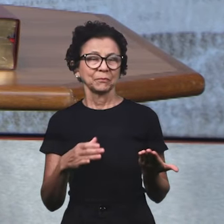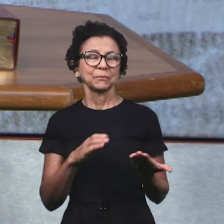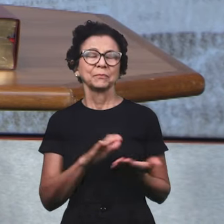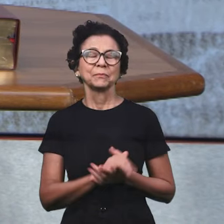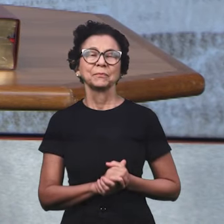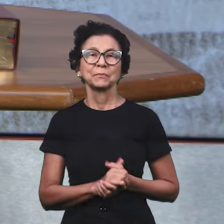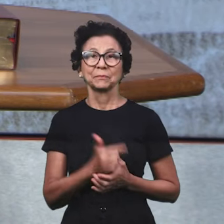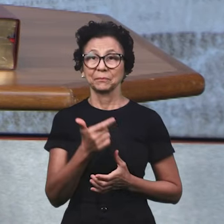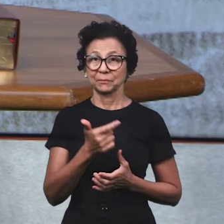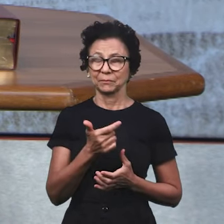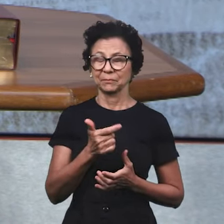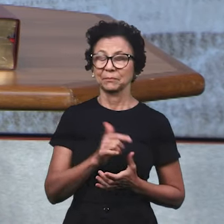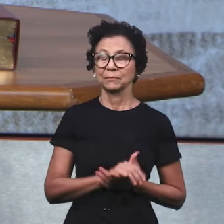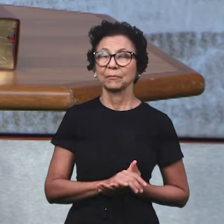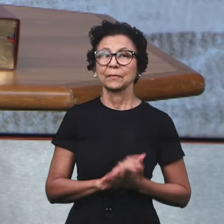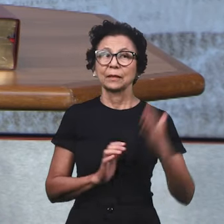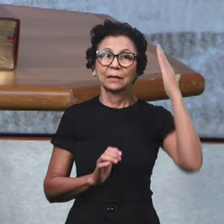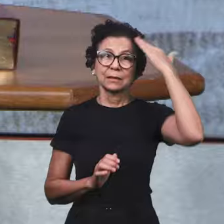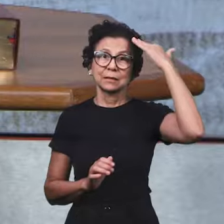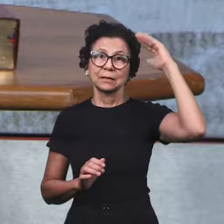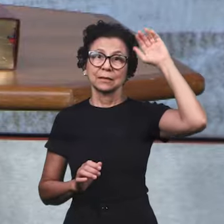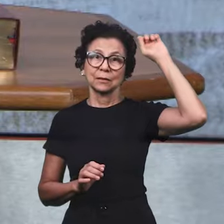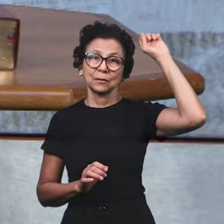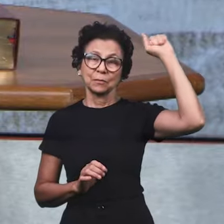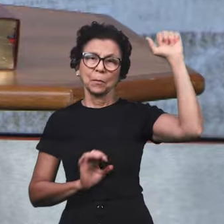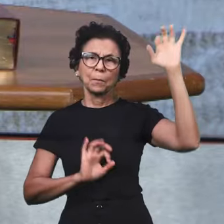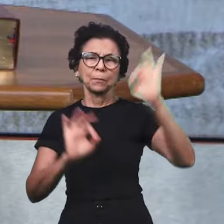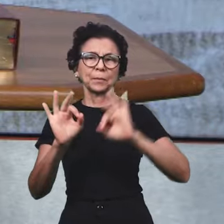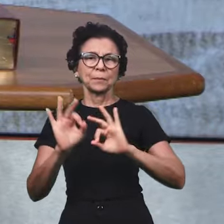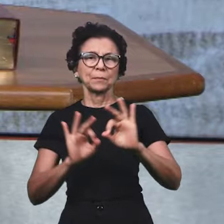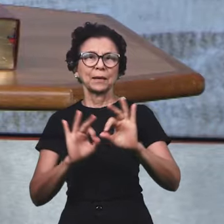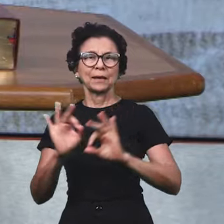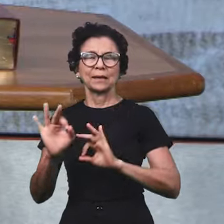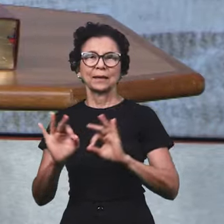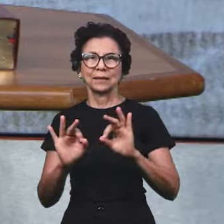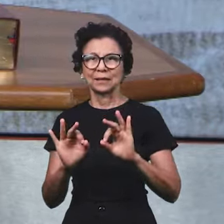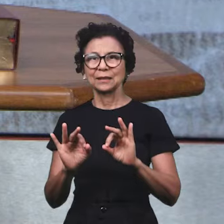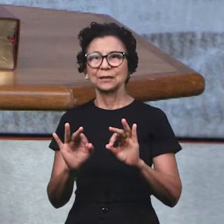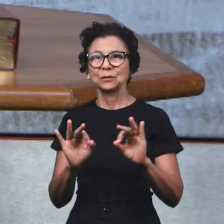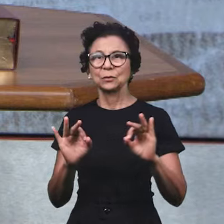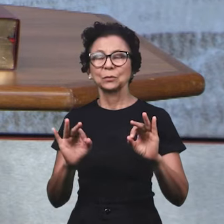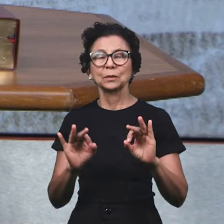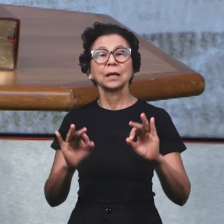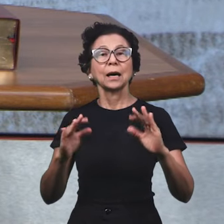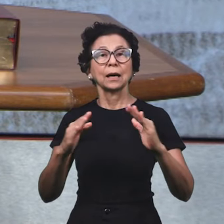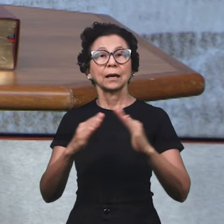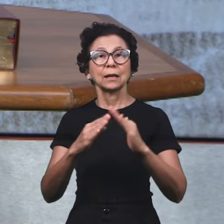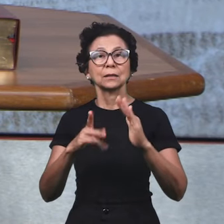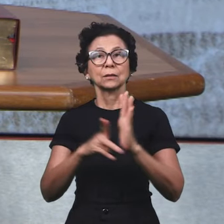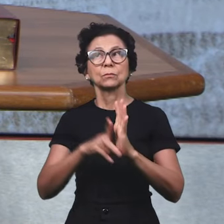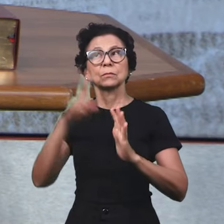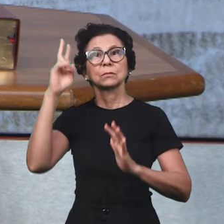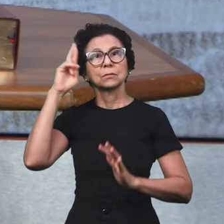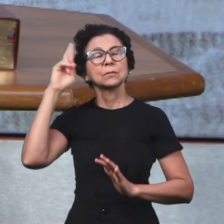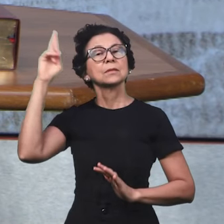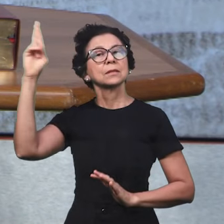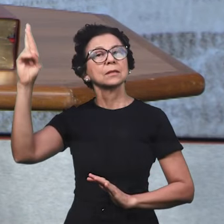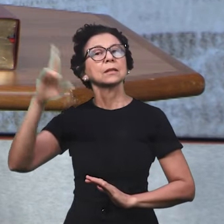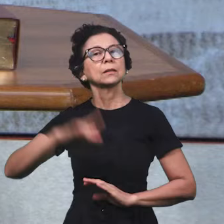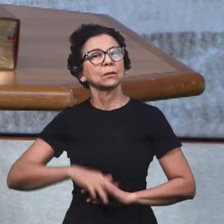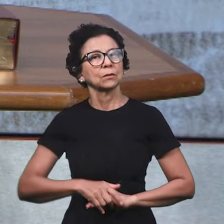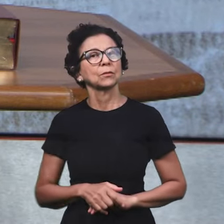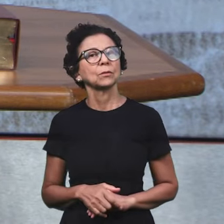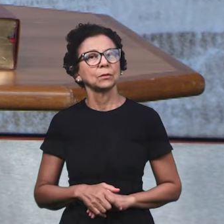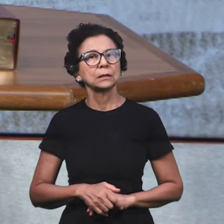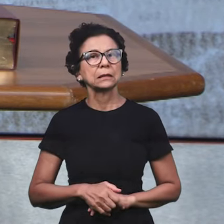nos preparativos para construir o templo ao Senhor e a divisão ali